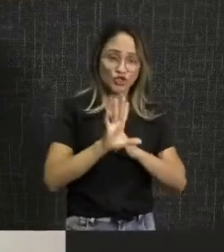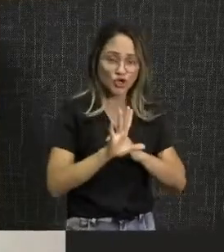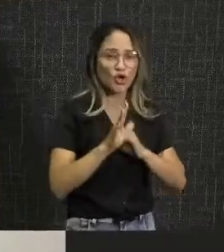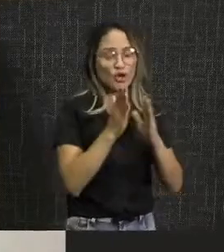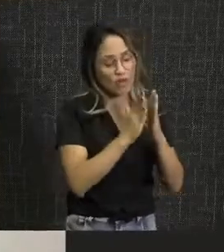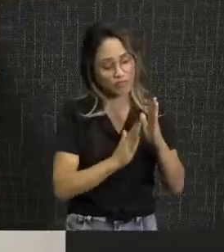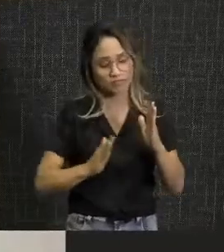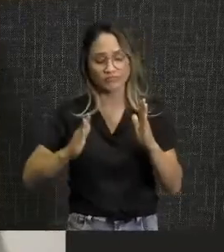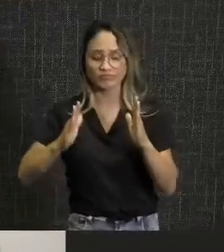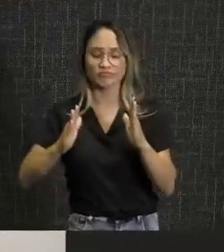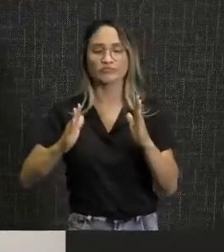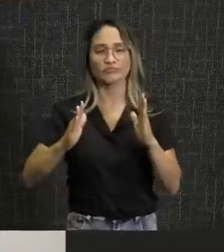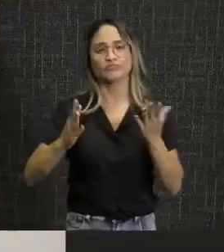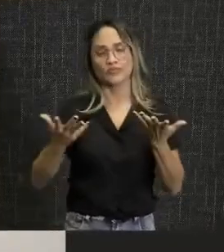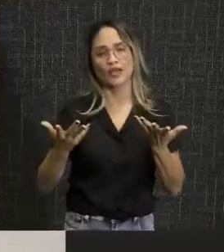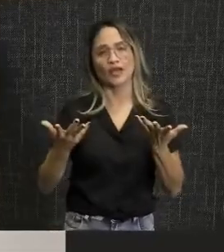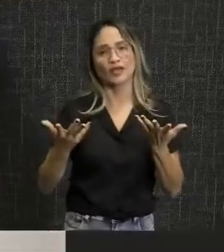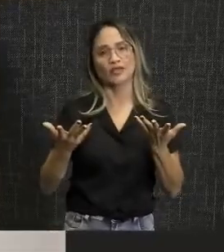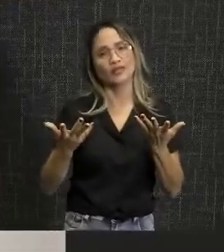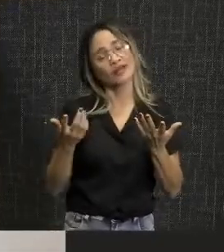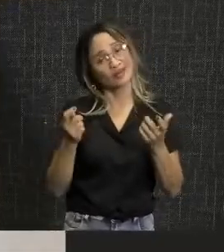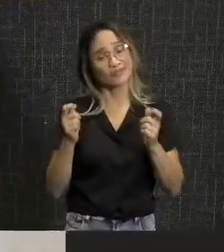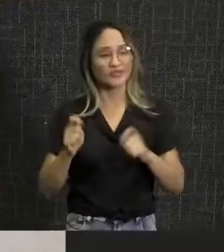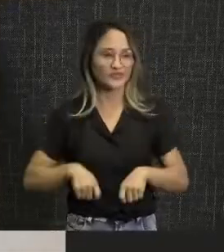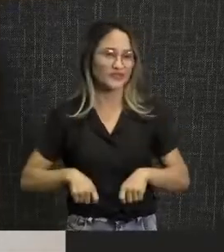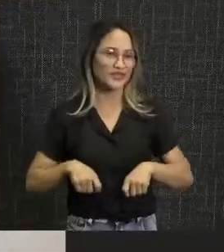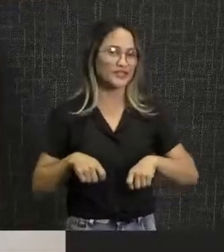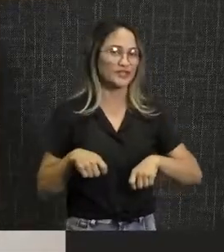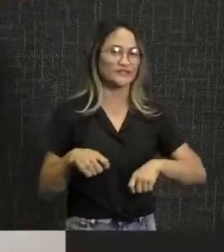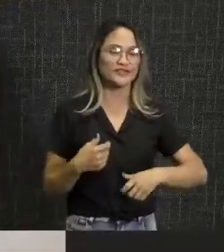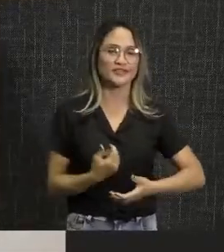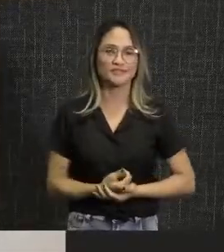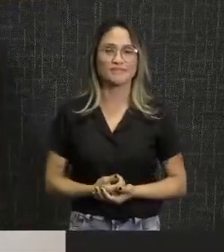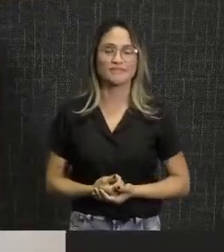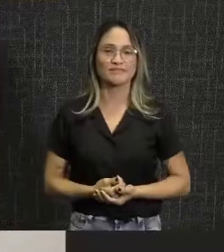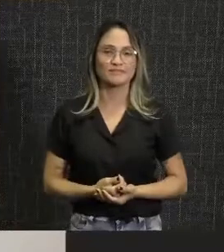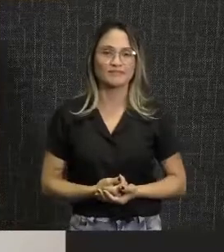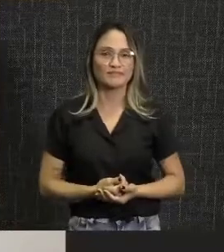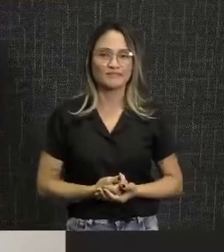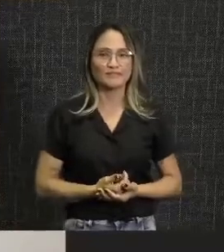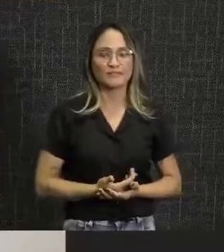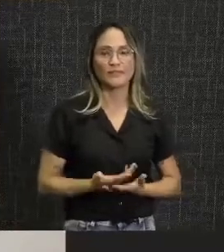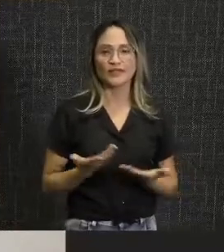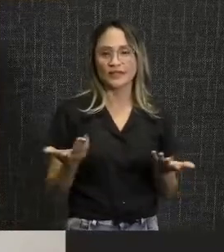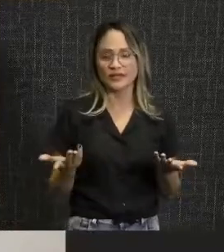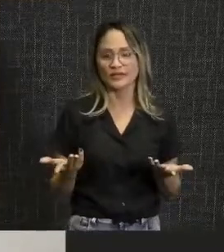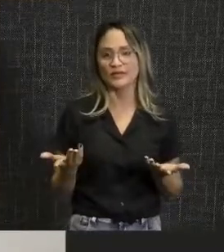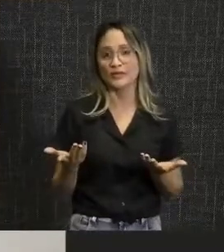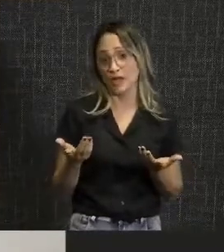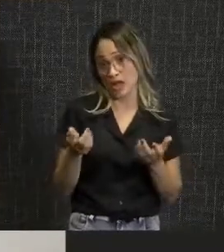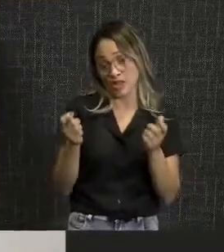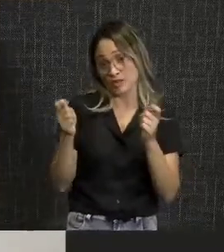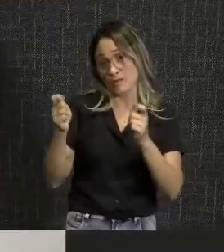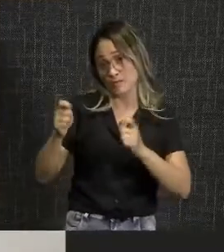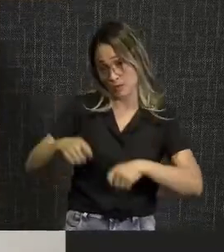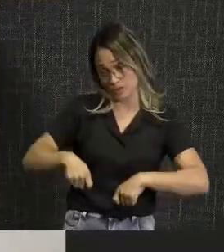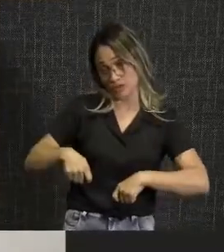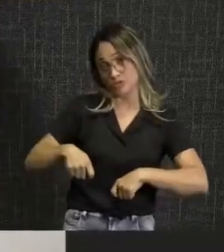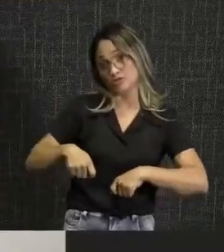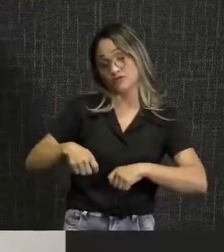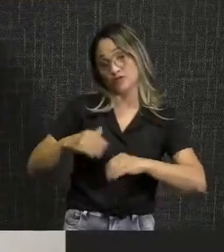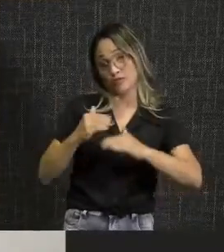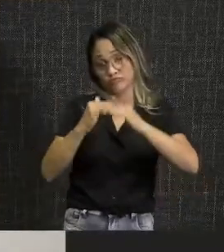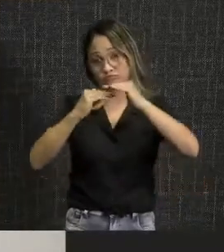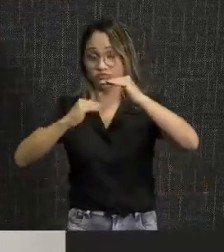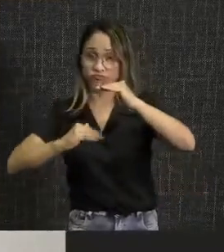muito otimista, que é um cenário menos provável. Não descartado, mas menos provável. Uma probabilidade relativamente